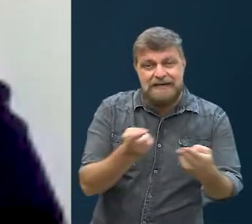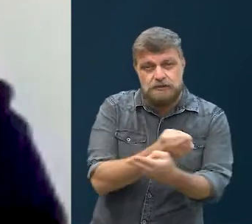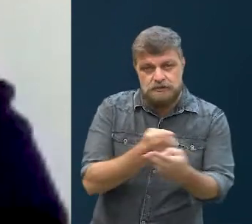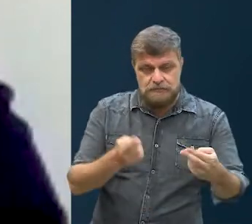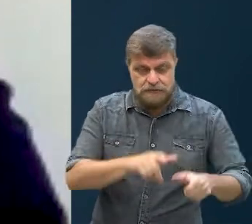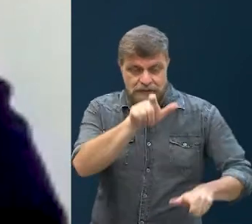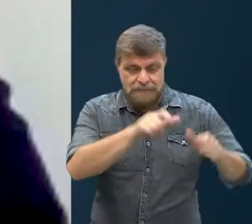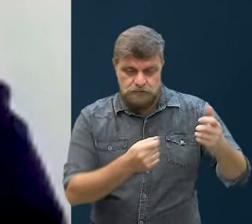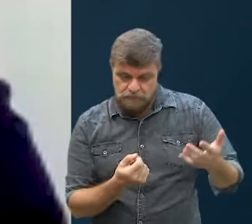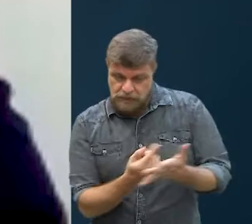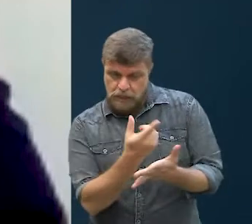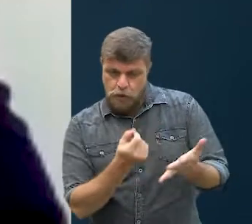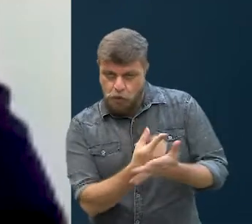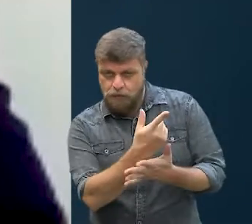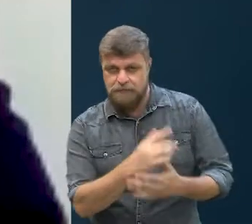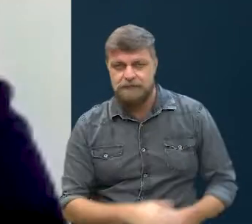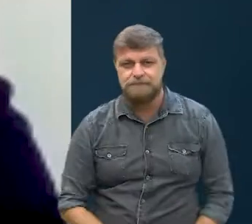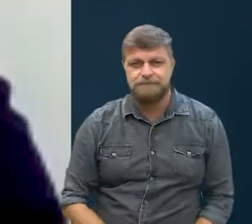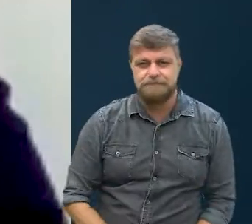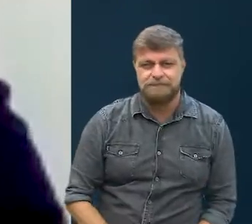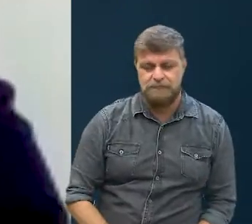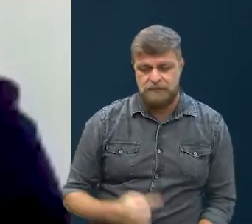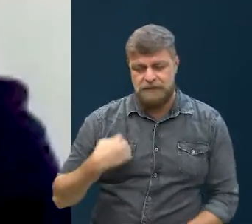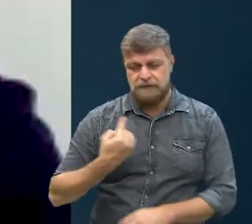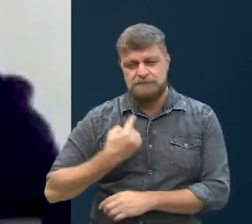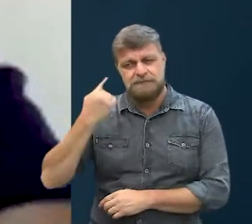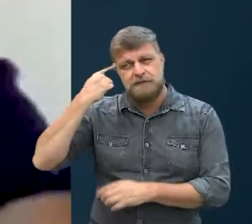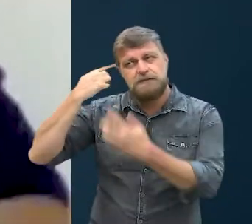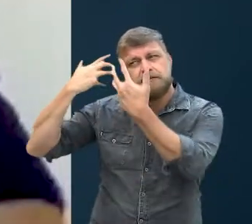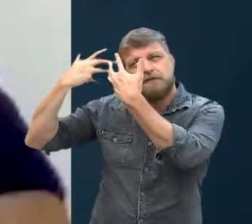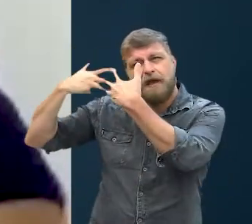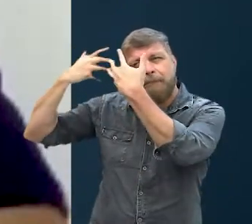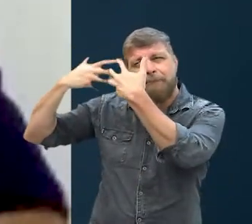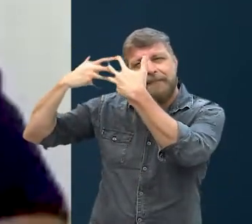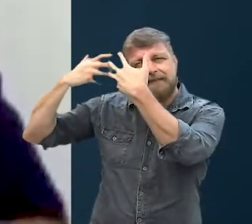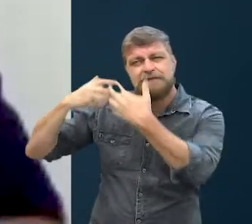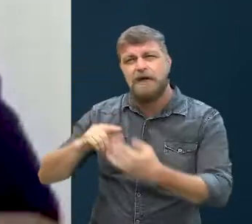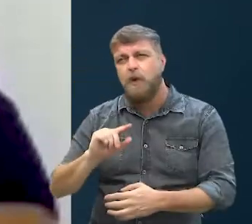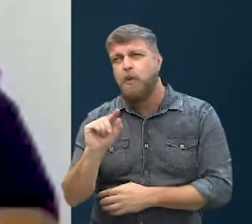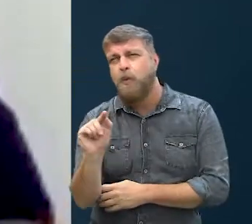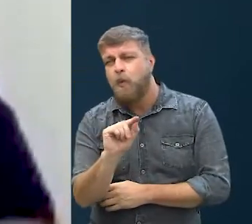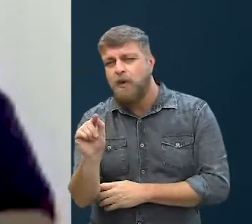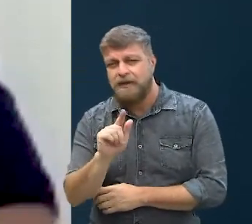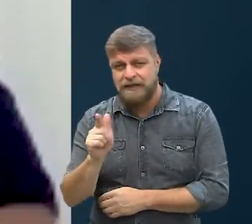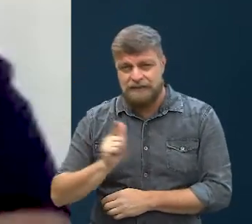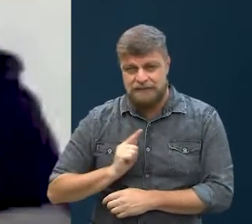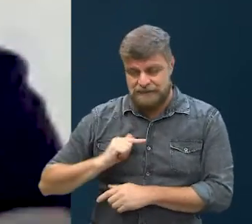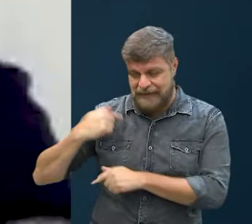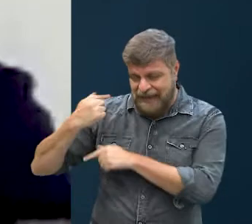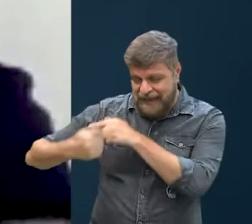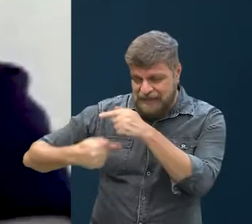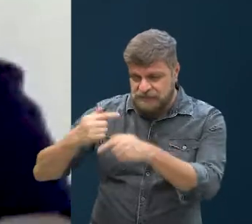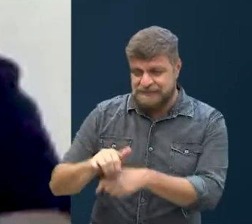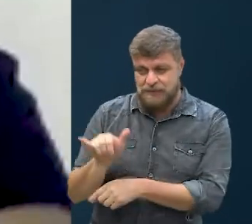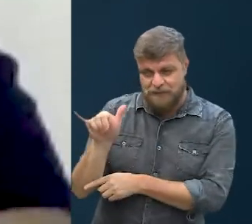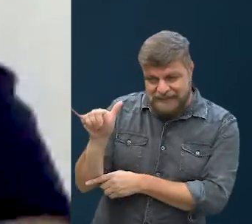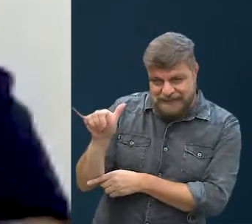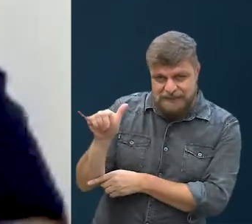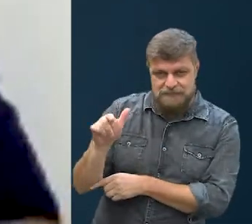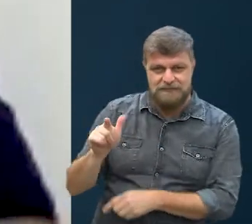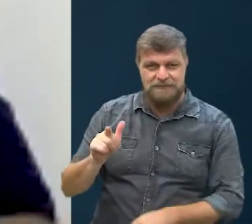envolvimento do consumidor, né? Então, se a gente pensar que boa parte, né, da geração Y,